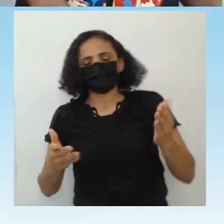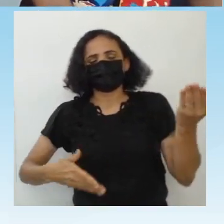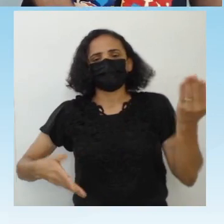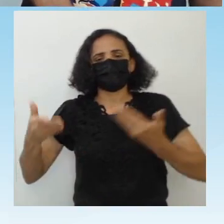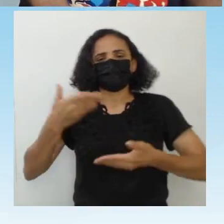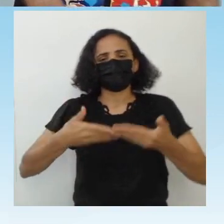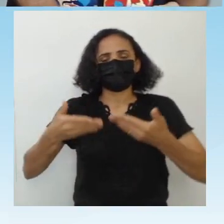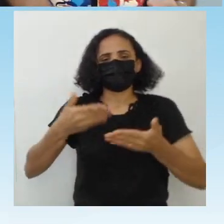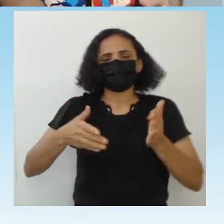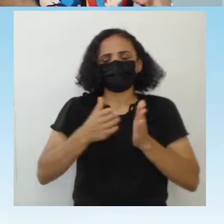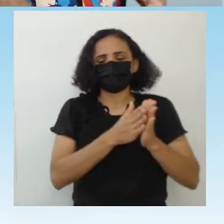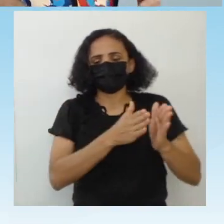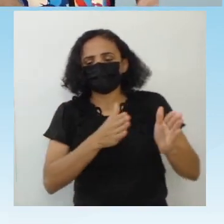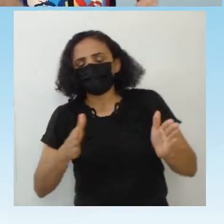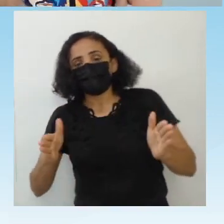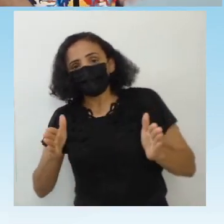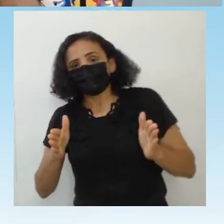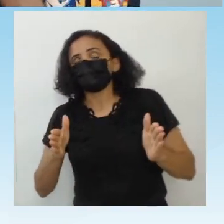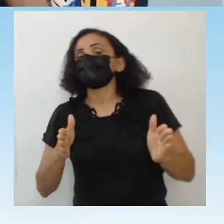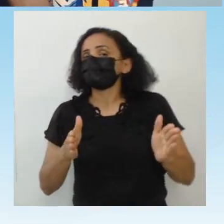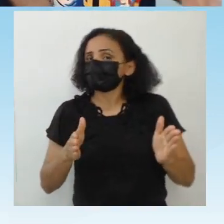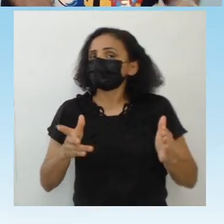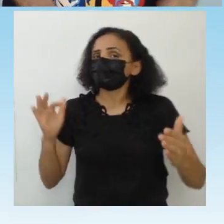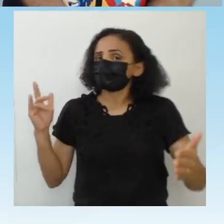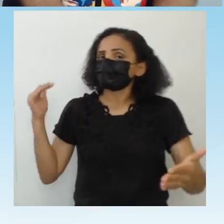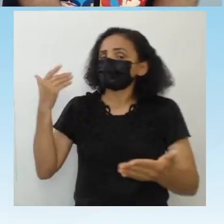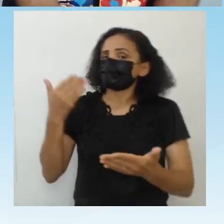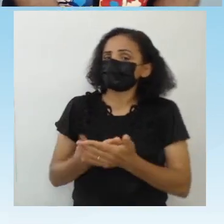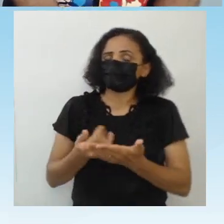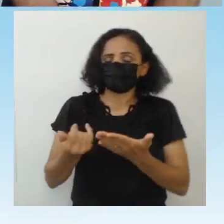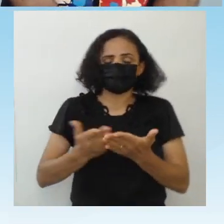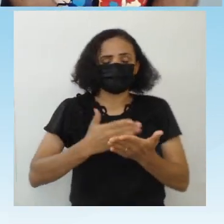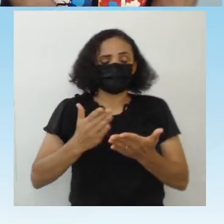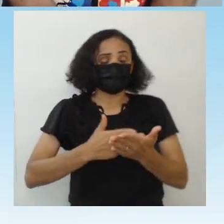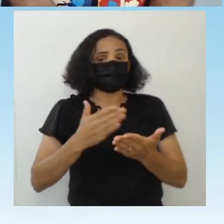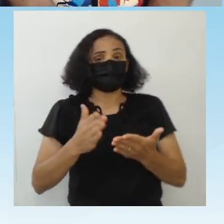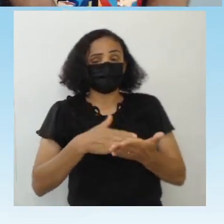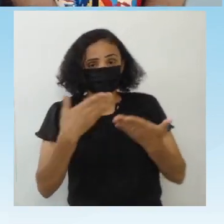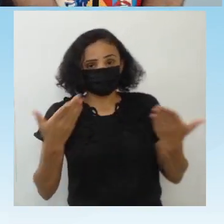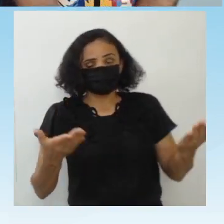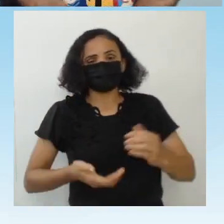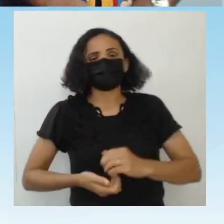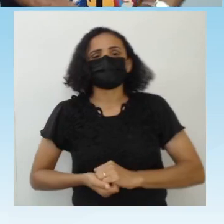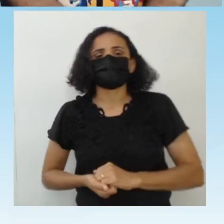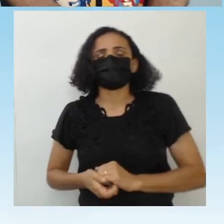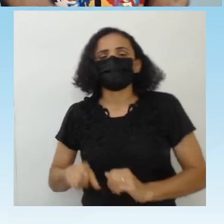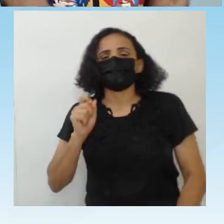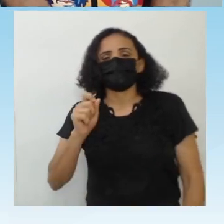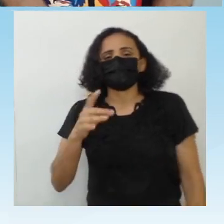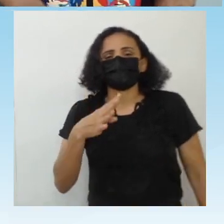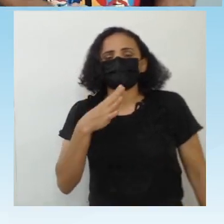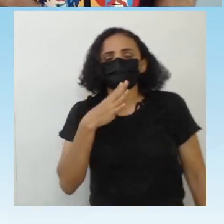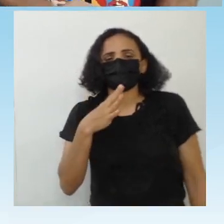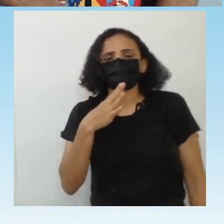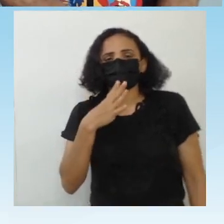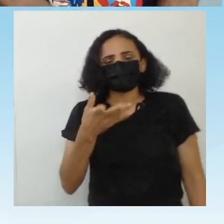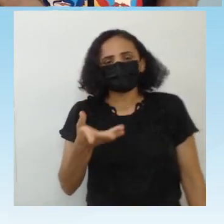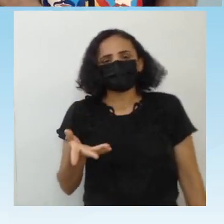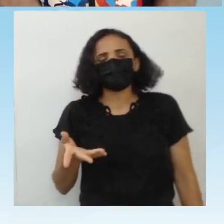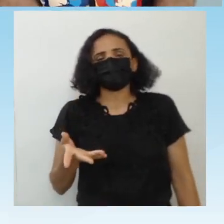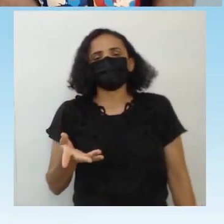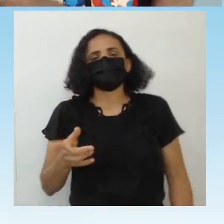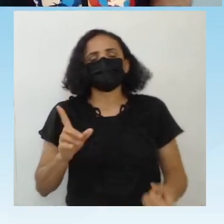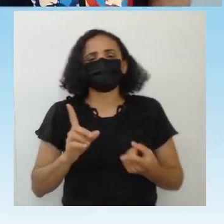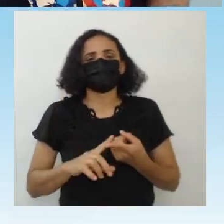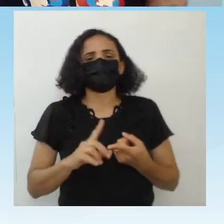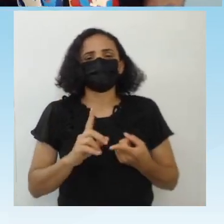na exposição de arte moderna, do que até mesmo a obra dele. Tá? Agora, quem conhece a obra dele também vai lá